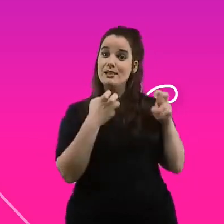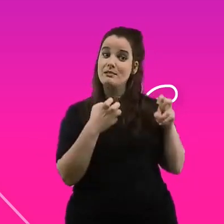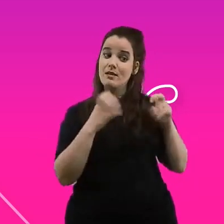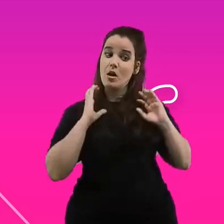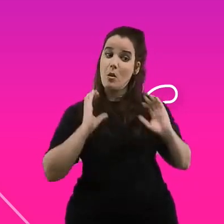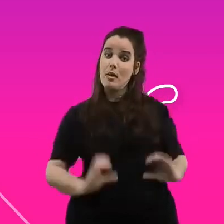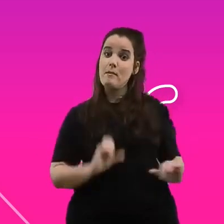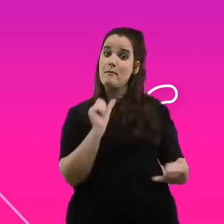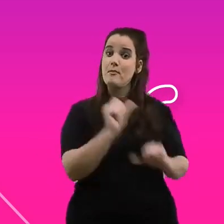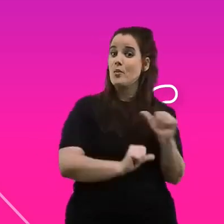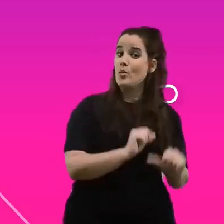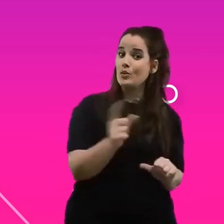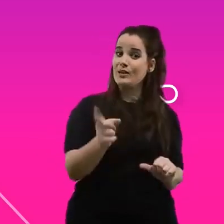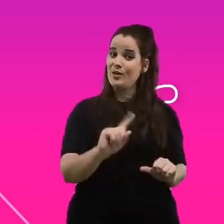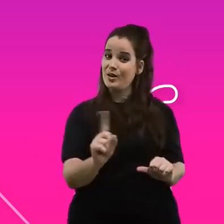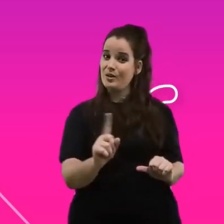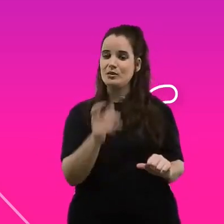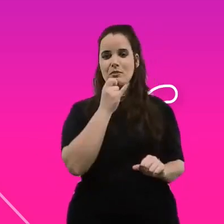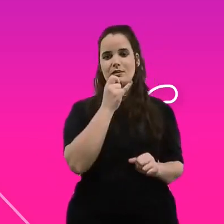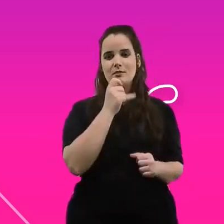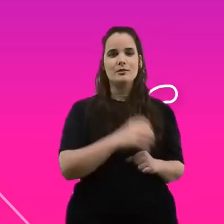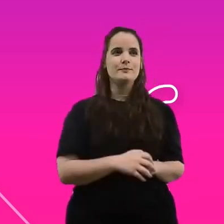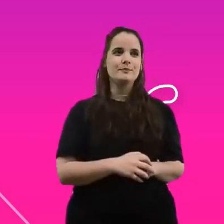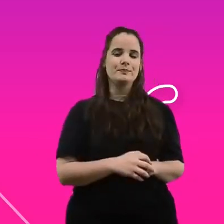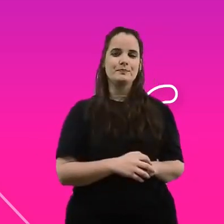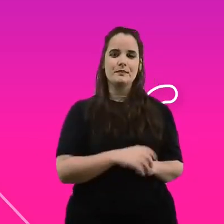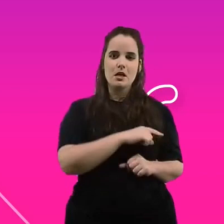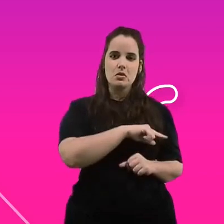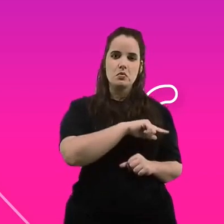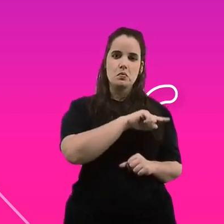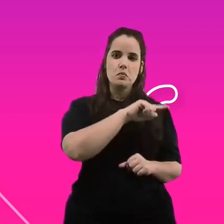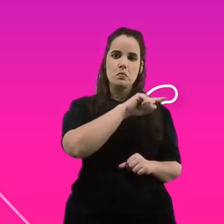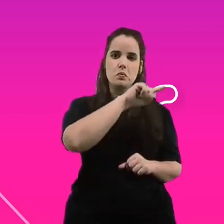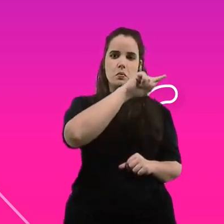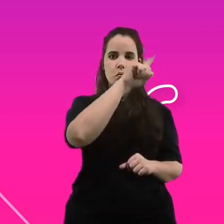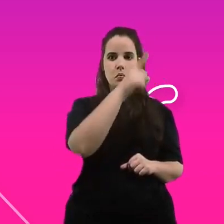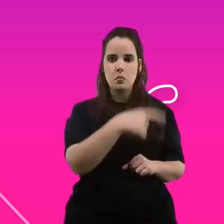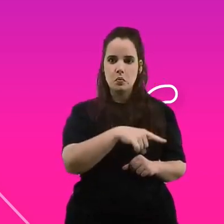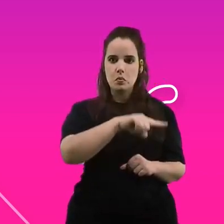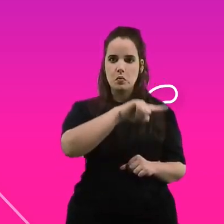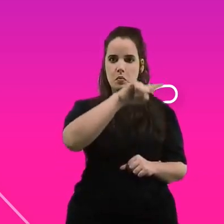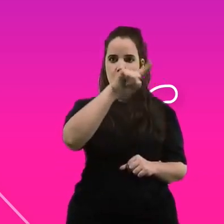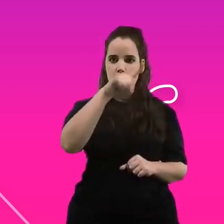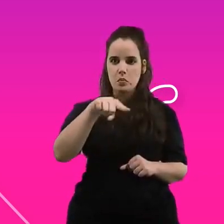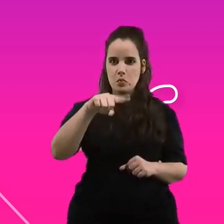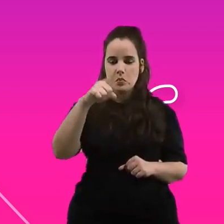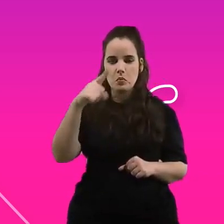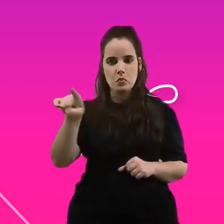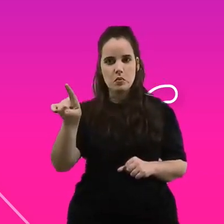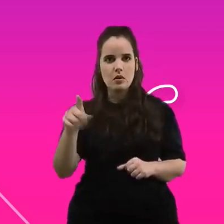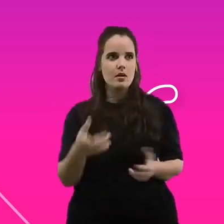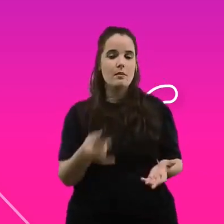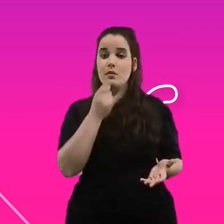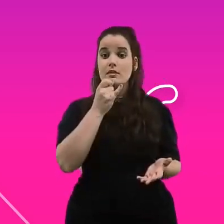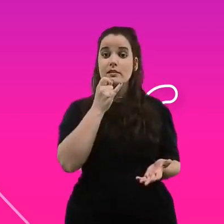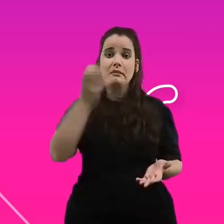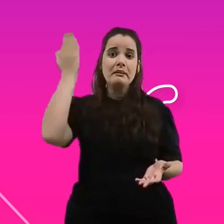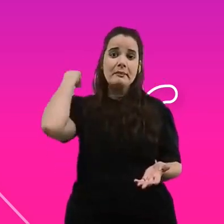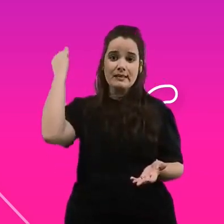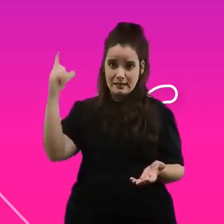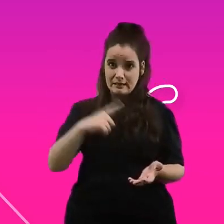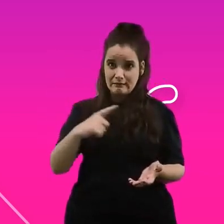Então, uma curva que na verdade não tinha aquele patamar, por exemplo, de buscas de saúde, e no momento que